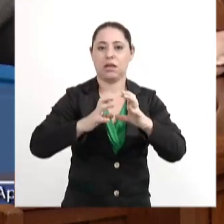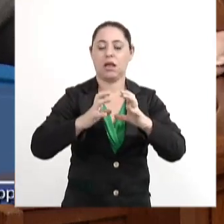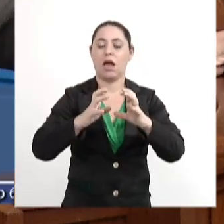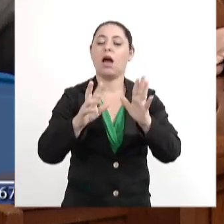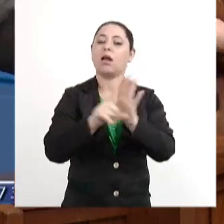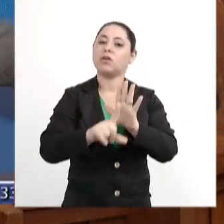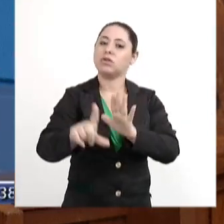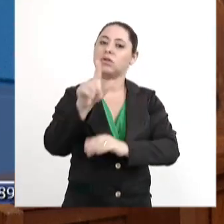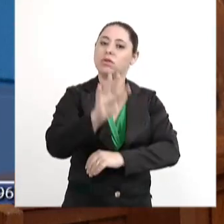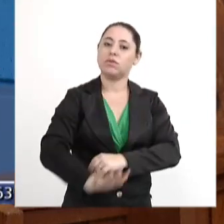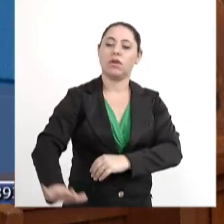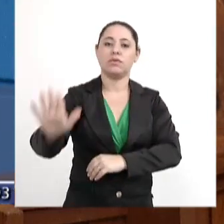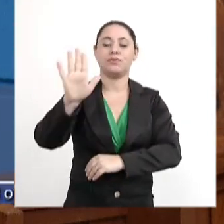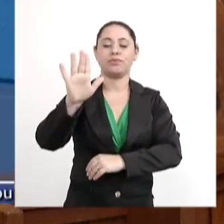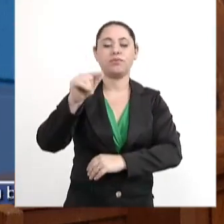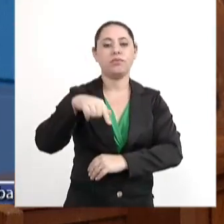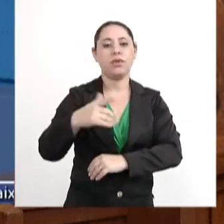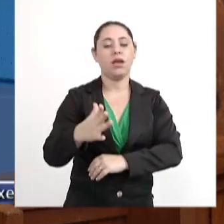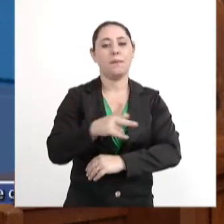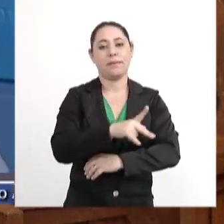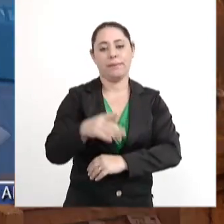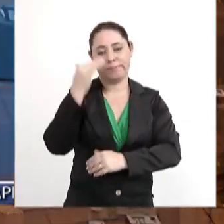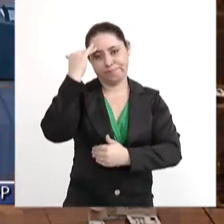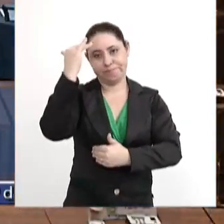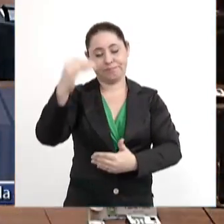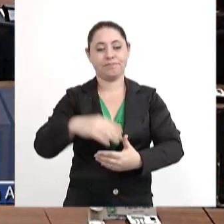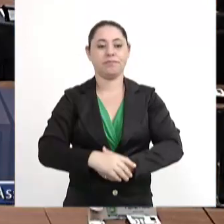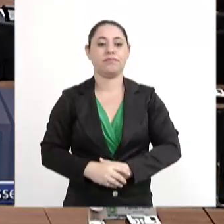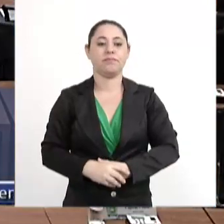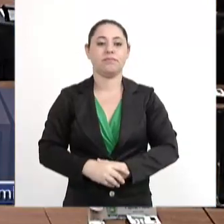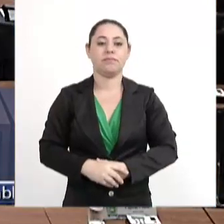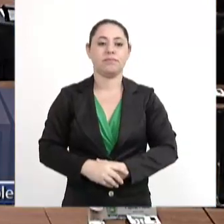diz a legislação nacional. Era isso, senhor presidente. Muito obrigado.